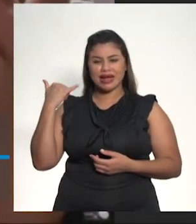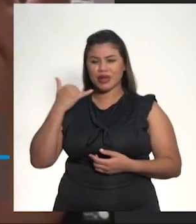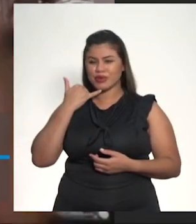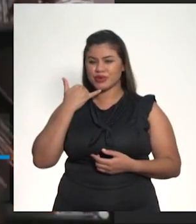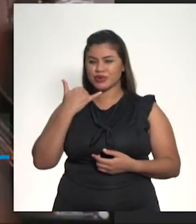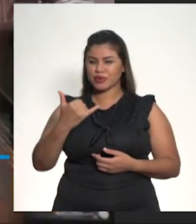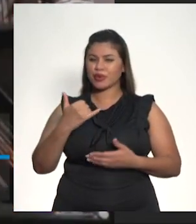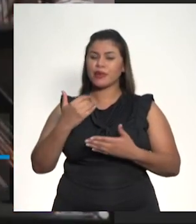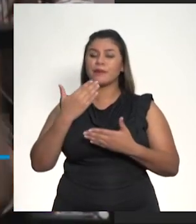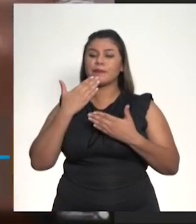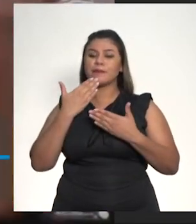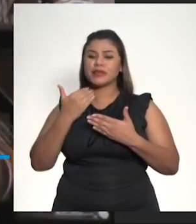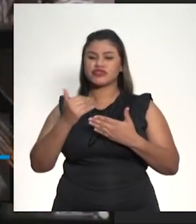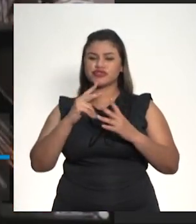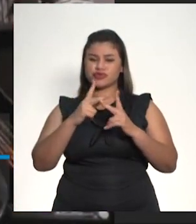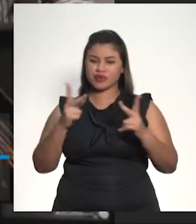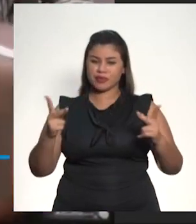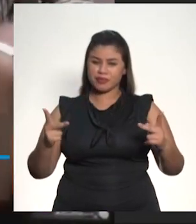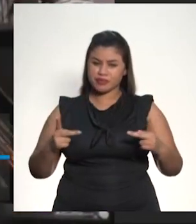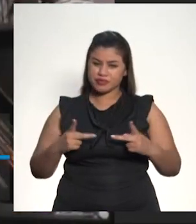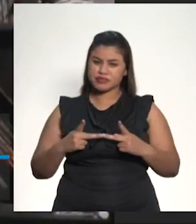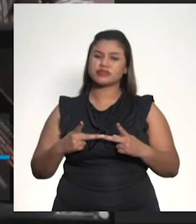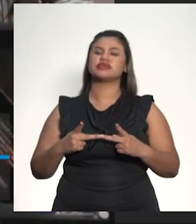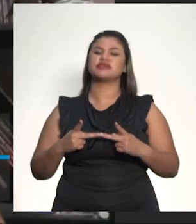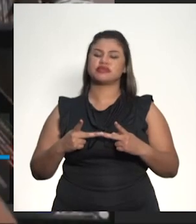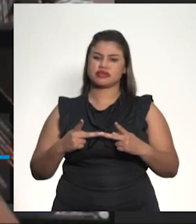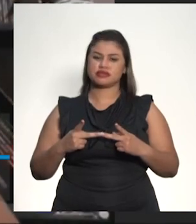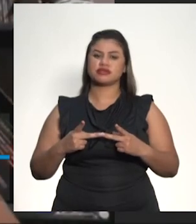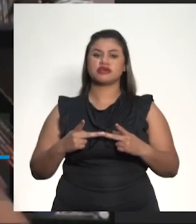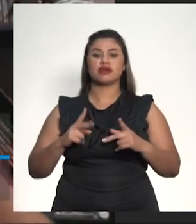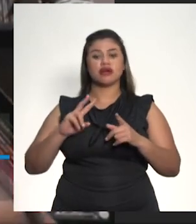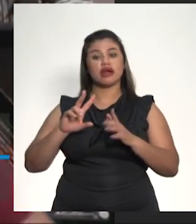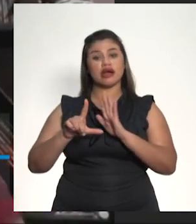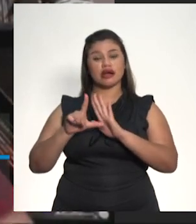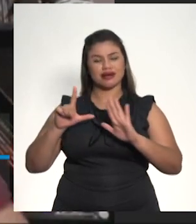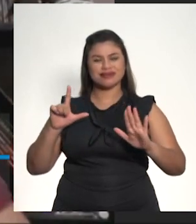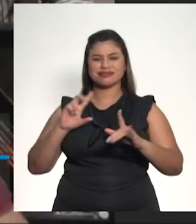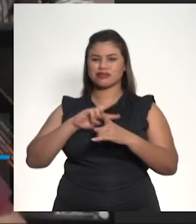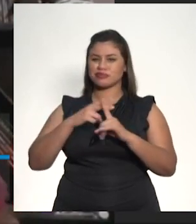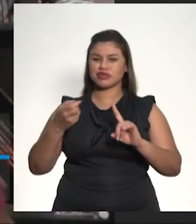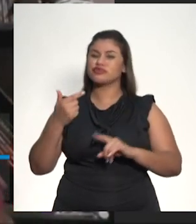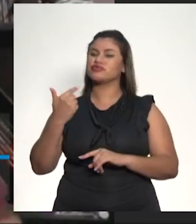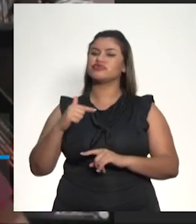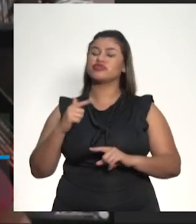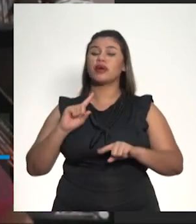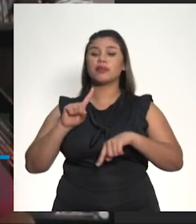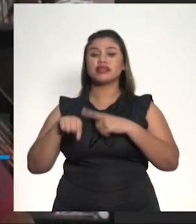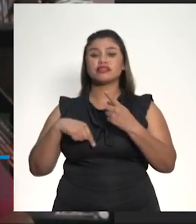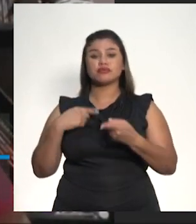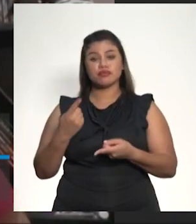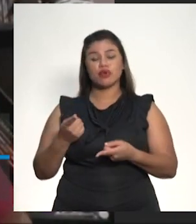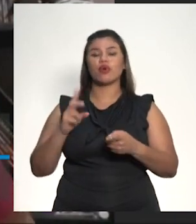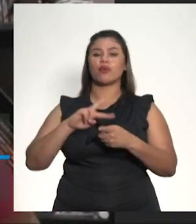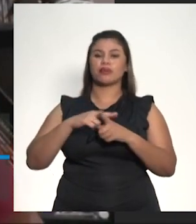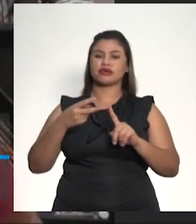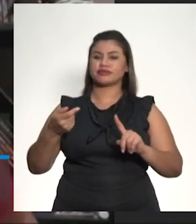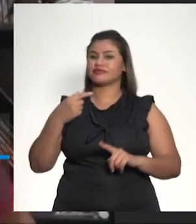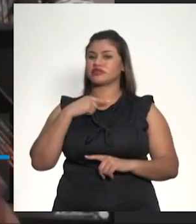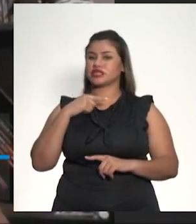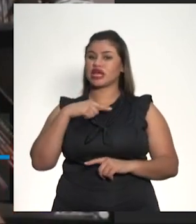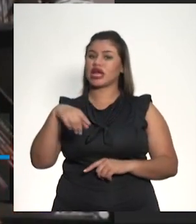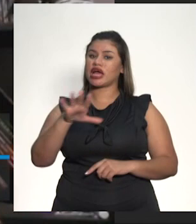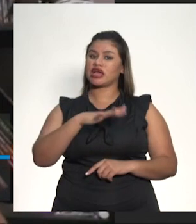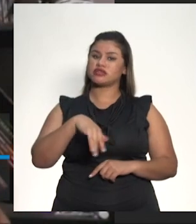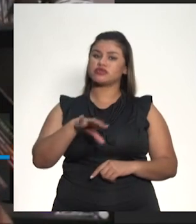uma pizza, né, antes de existir, né, a comodidade dos aplicativos, mas a partir do momento que os aplicativos surgiram, eles